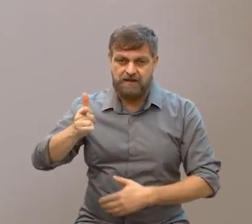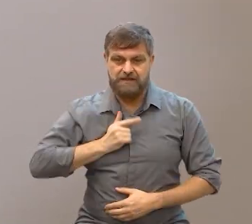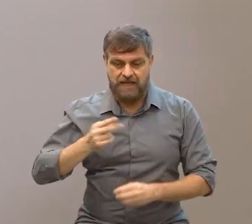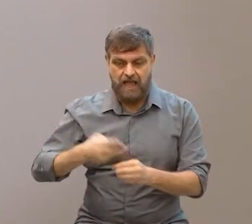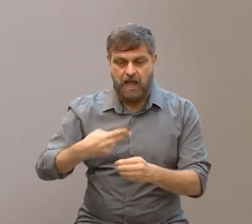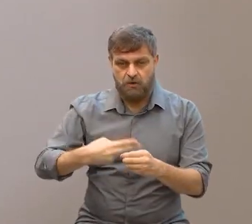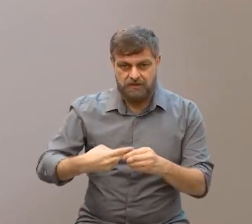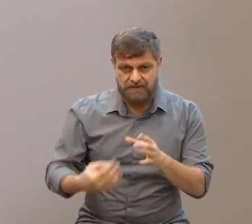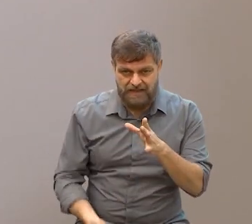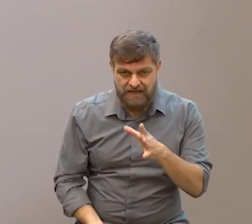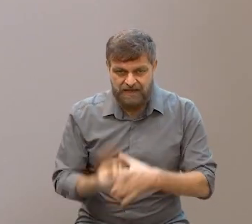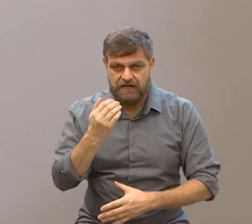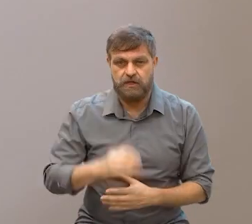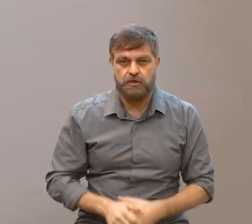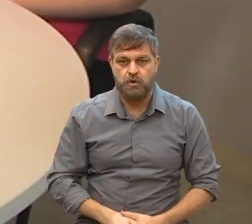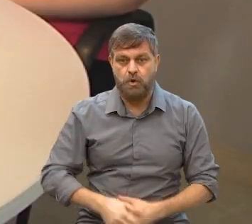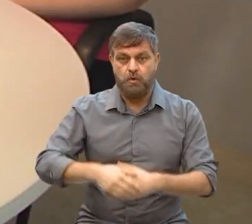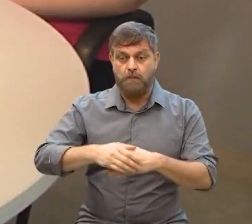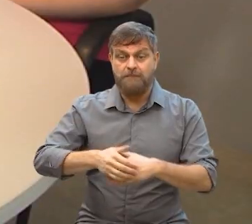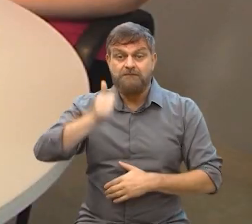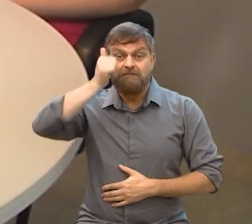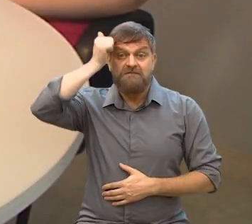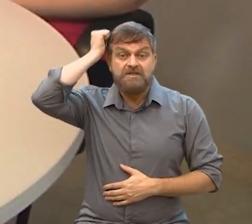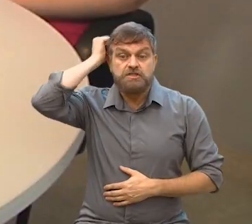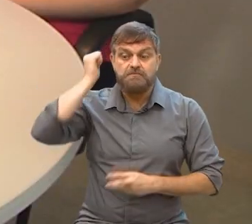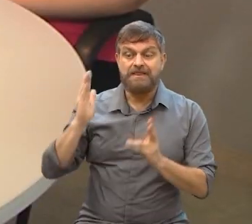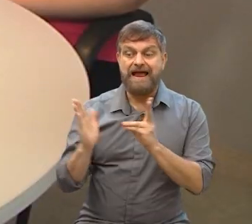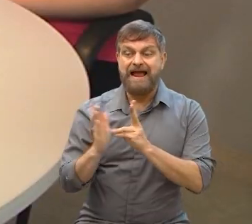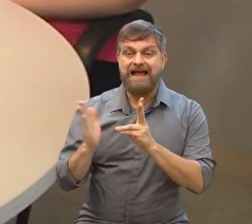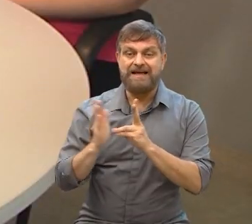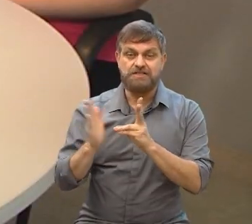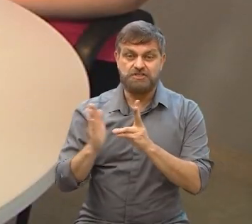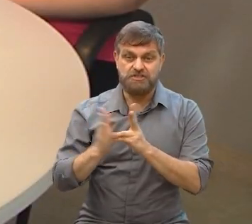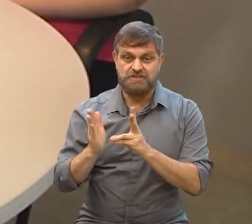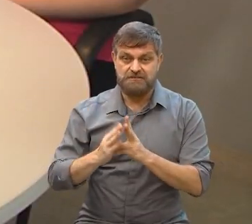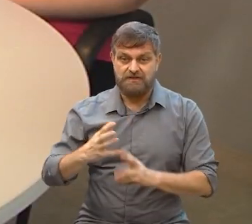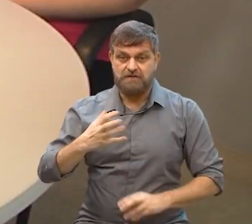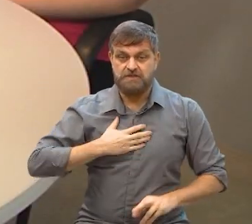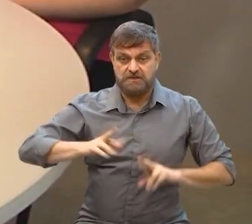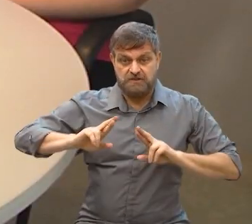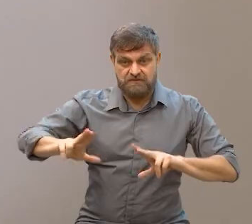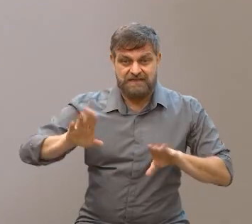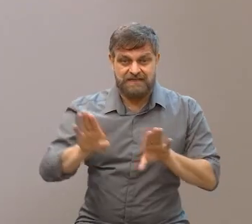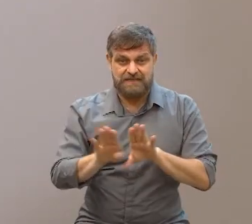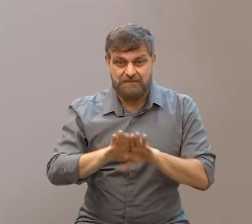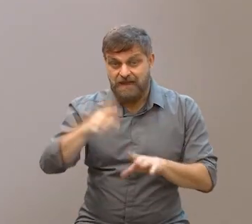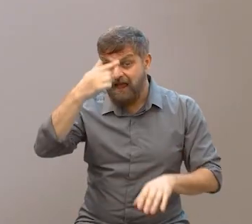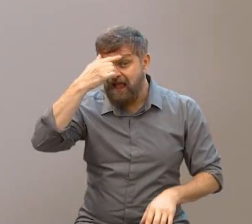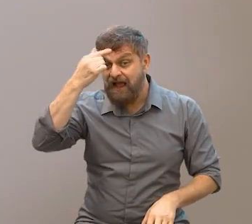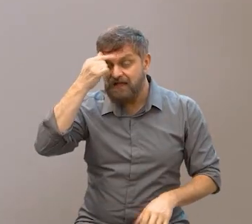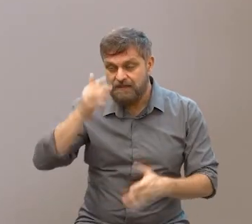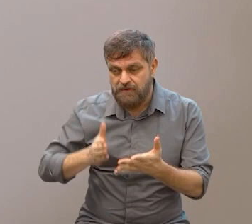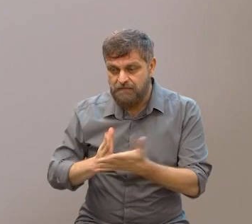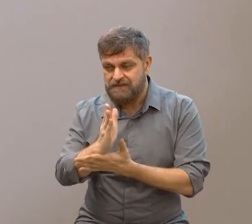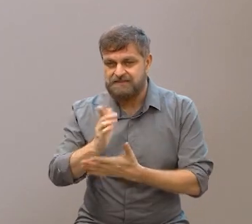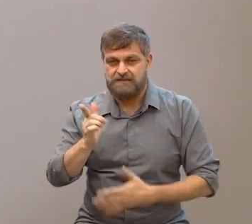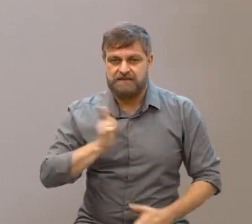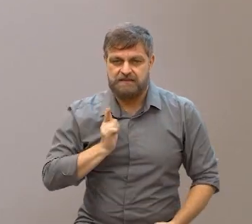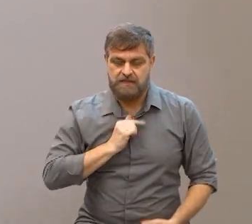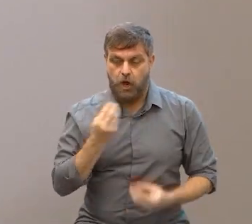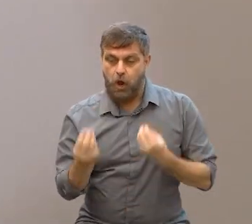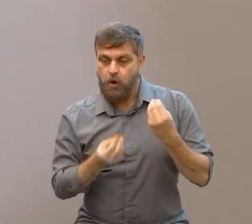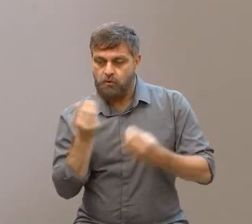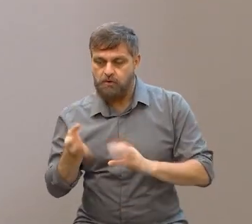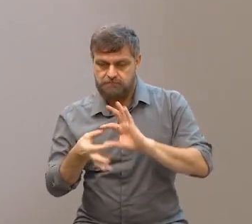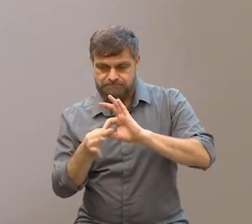Unicamp criou o vestibular indígena. Já é uma outra forma. Outra forma de acesso ao ensino superior, que seria por Olimpíadas. Então,